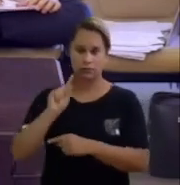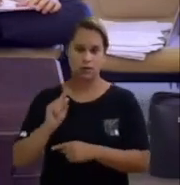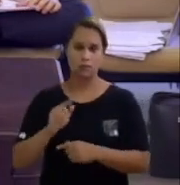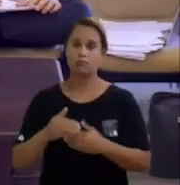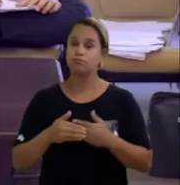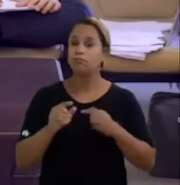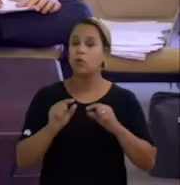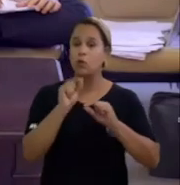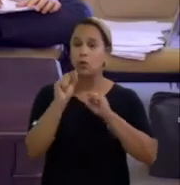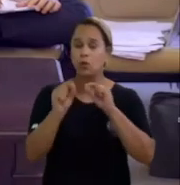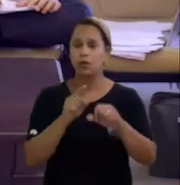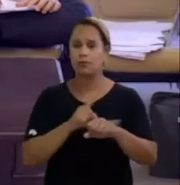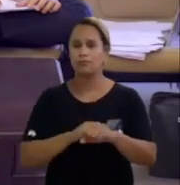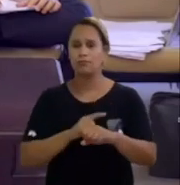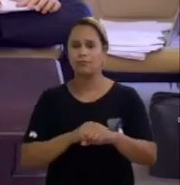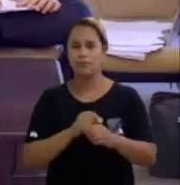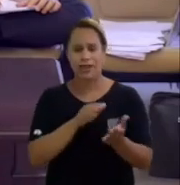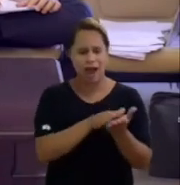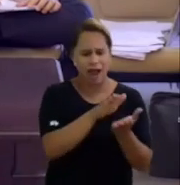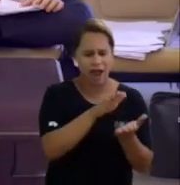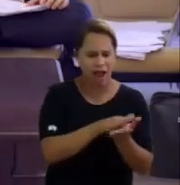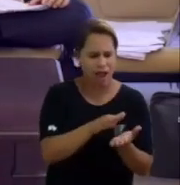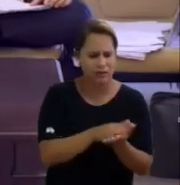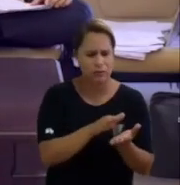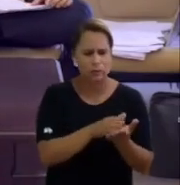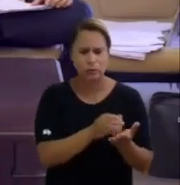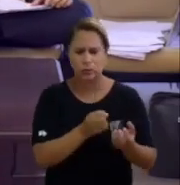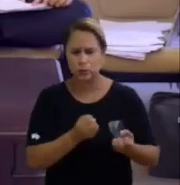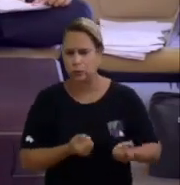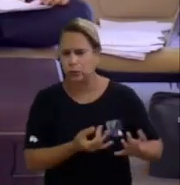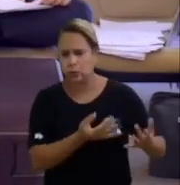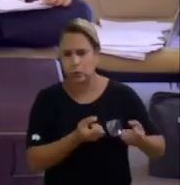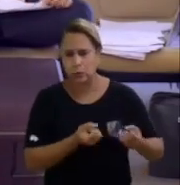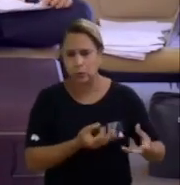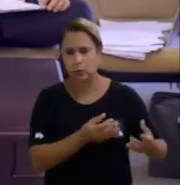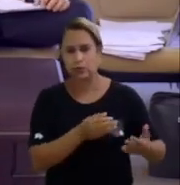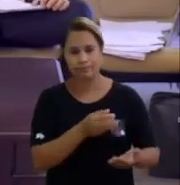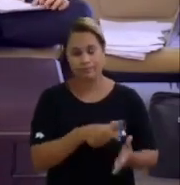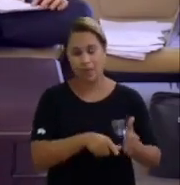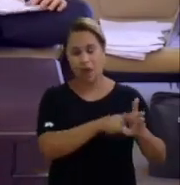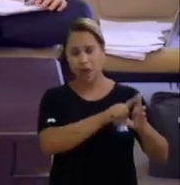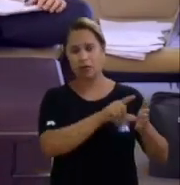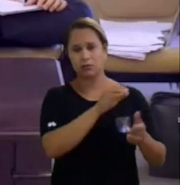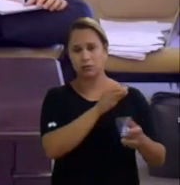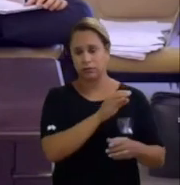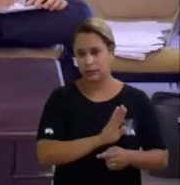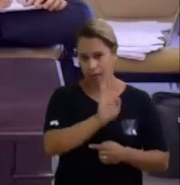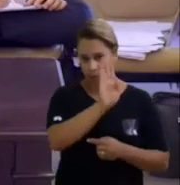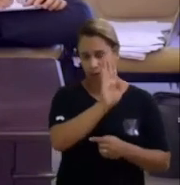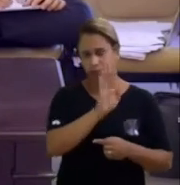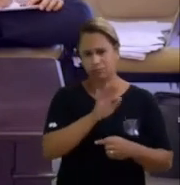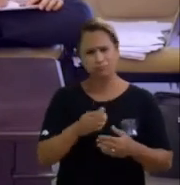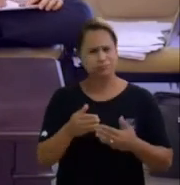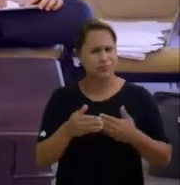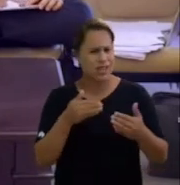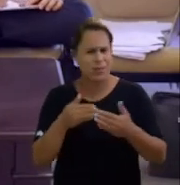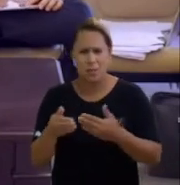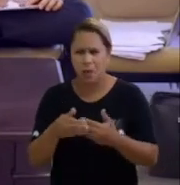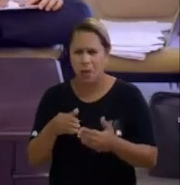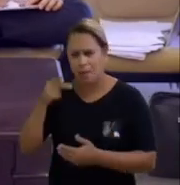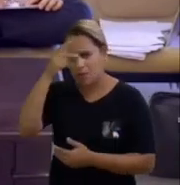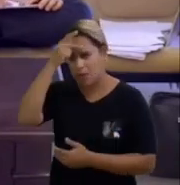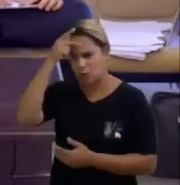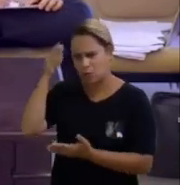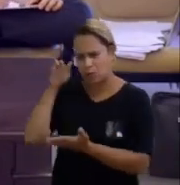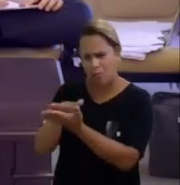gasta de forma exorbitante em pré-campanha, se macula o eleitor, independente de quem tenha feito o gasto